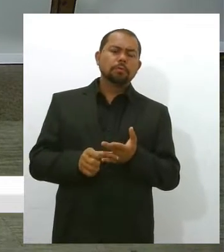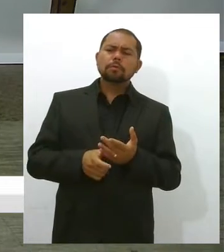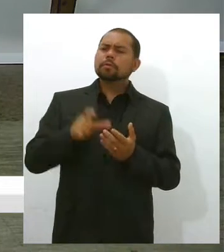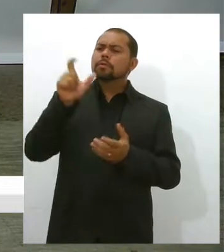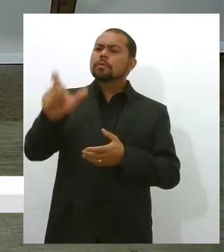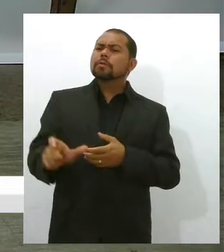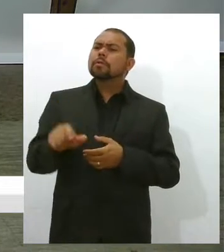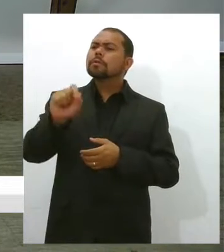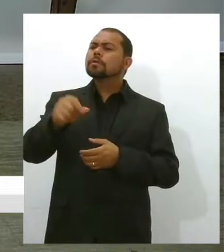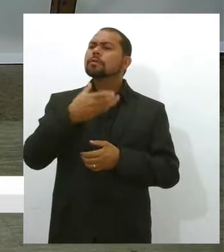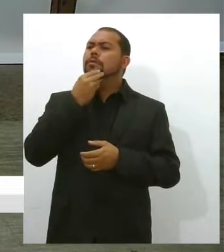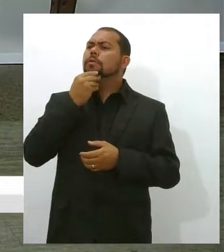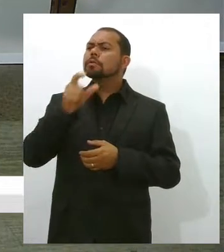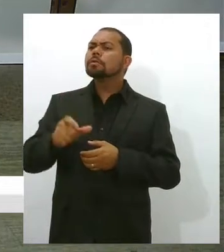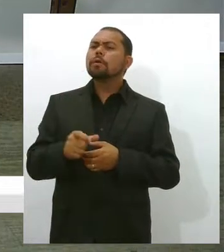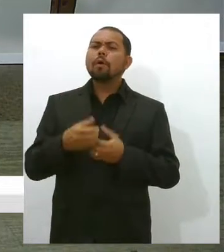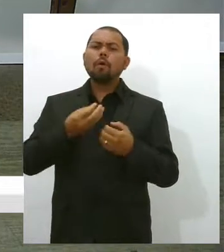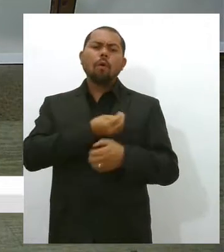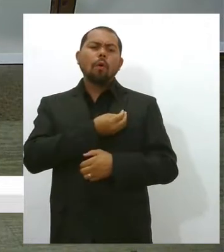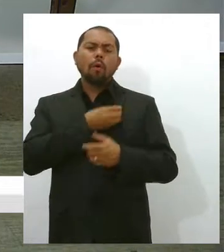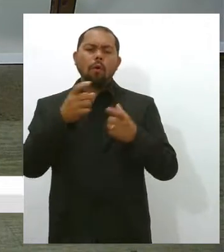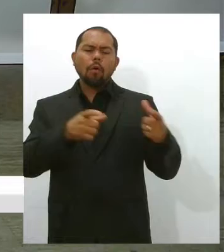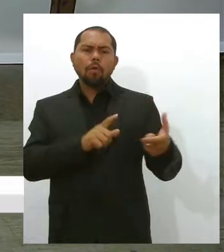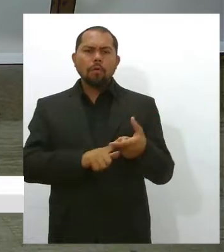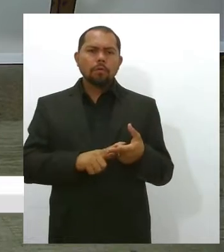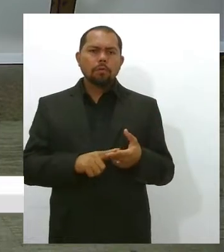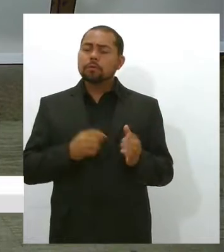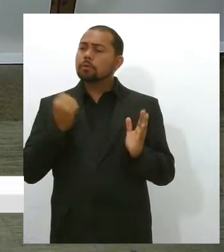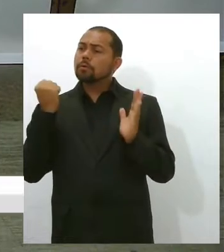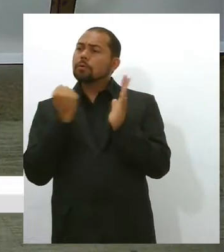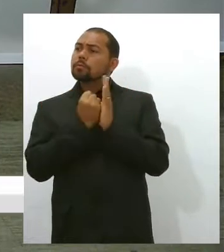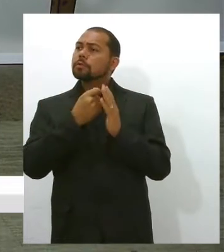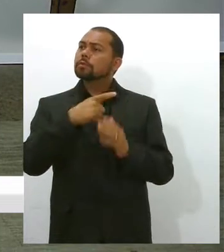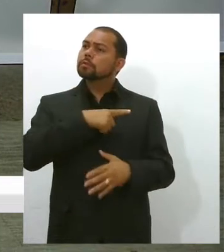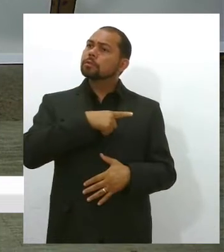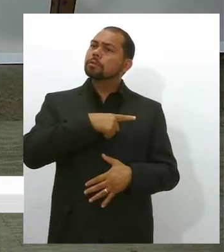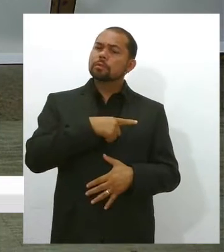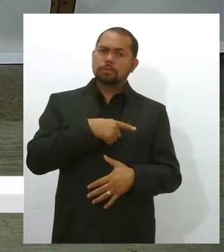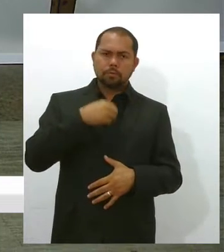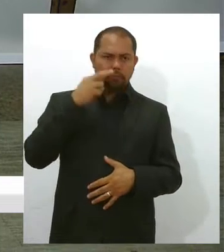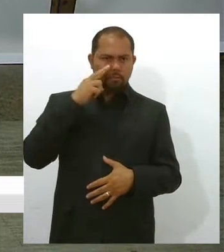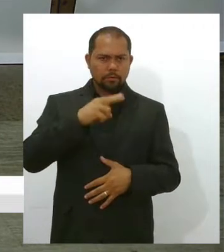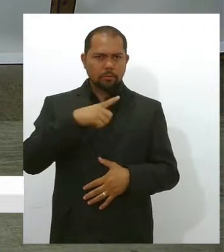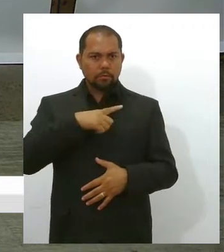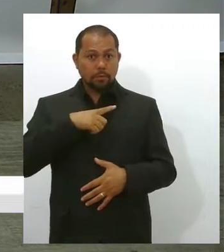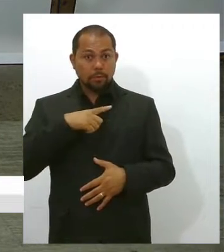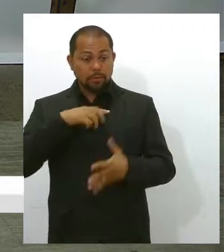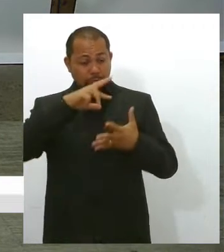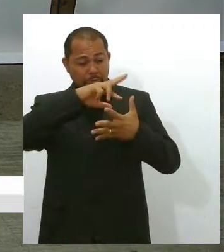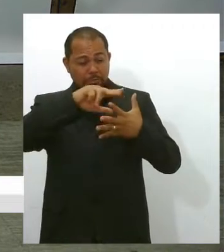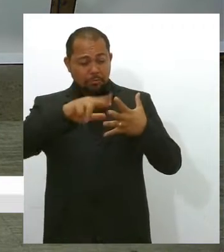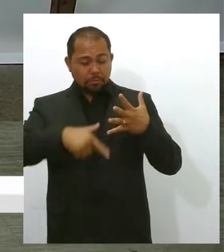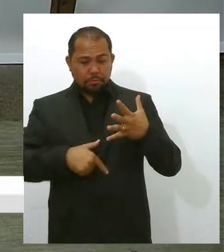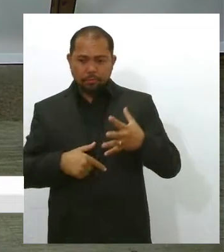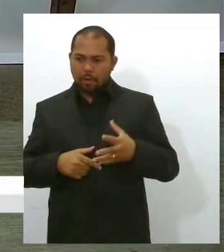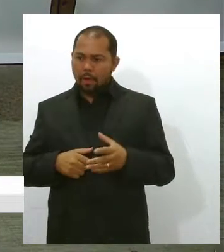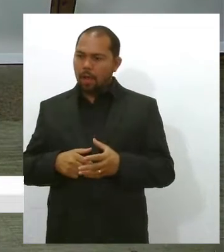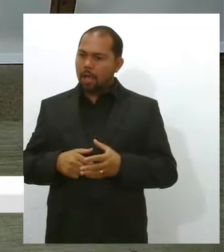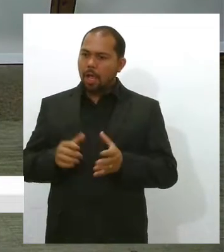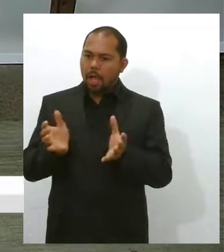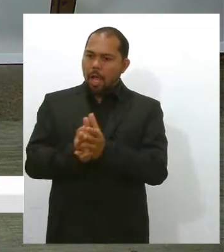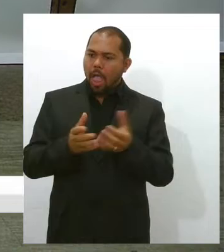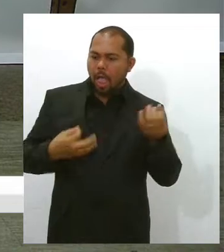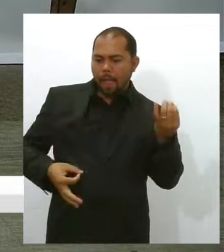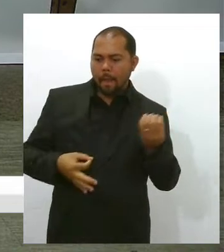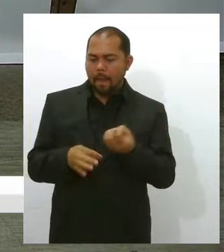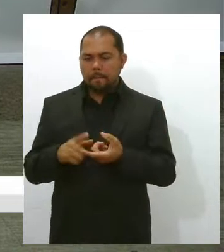são, que marca que eles trazem aí. Eu vi que tem gente de várias bandas, então vamos falar um pouquinho sobre essas